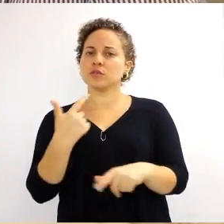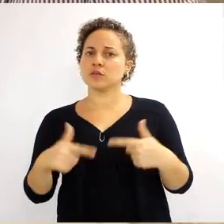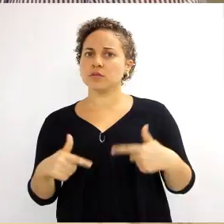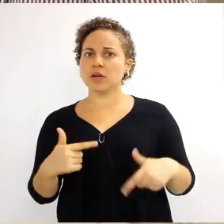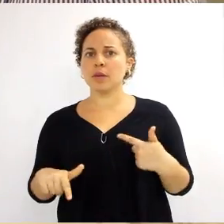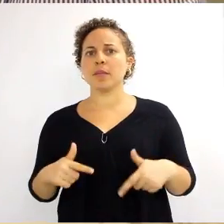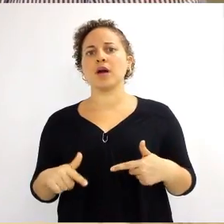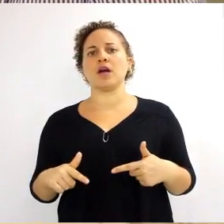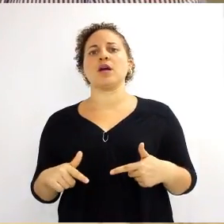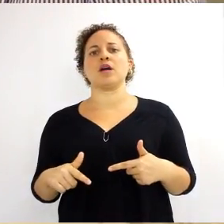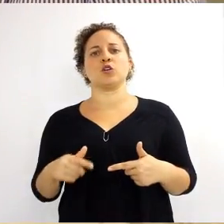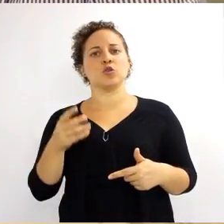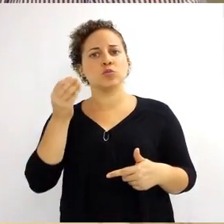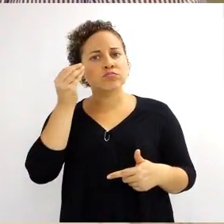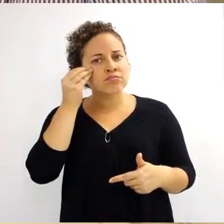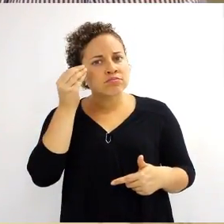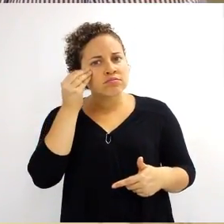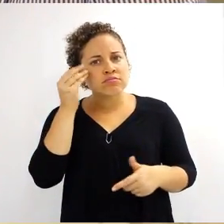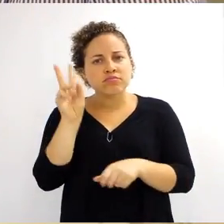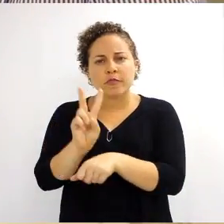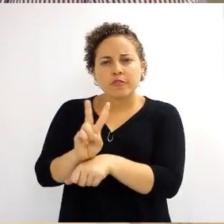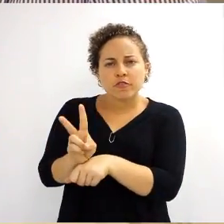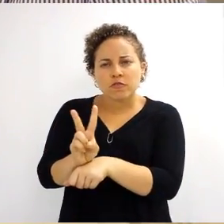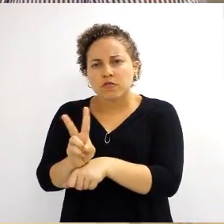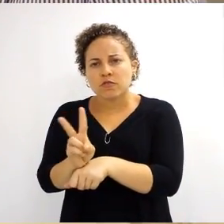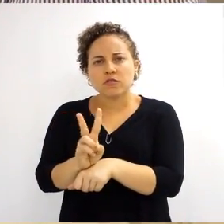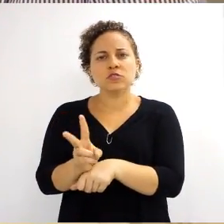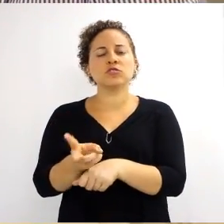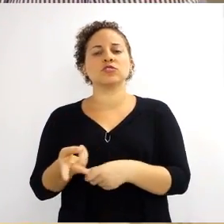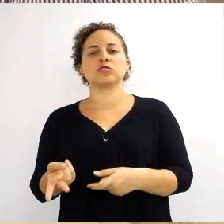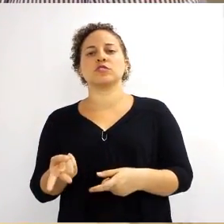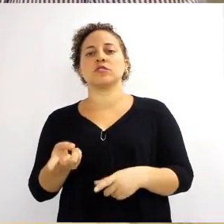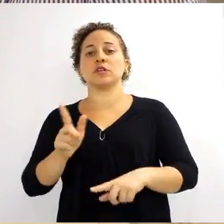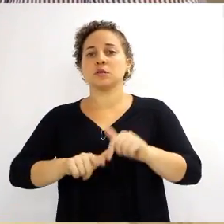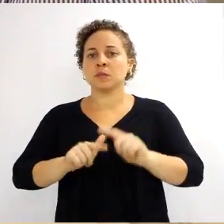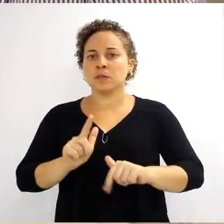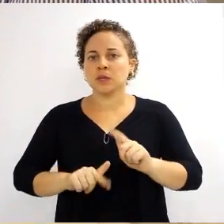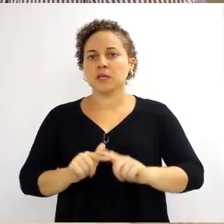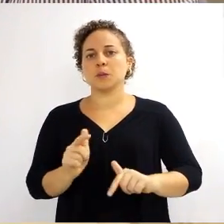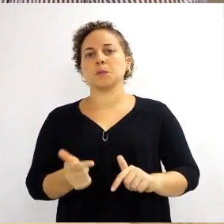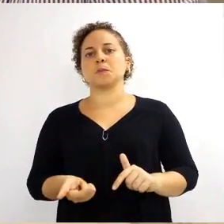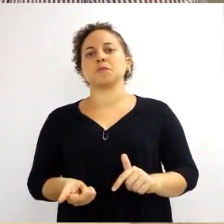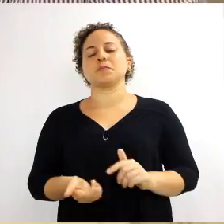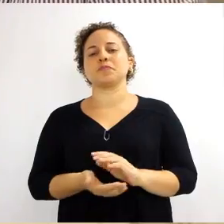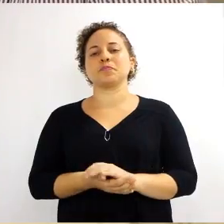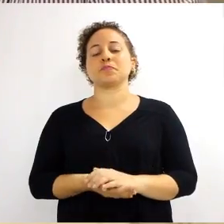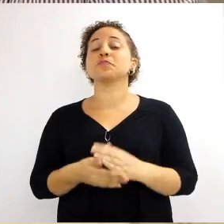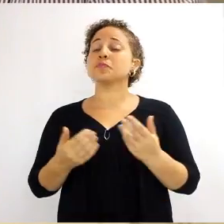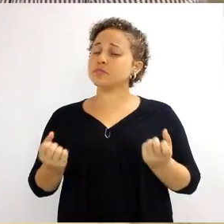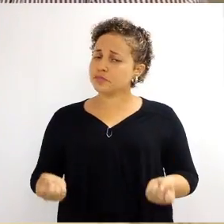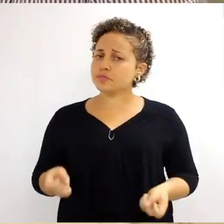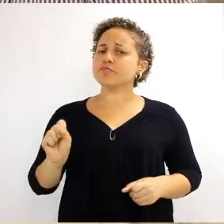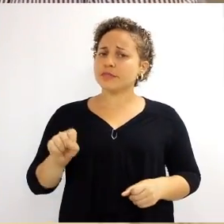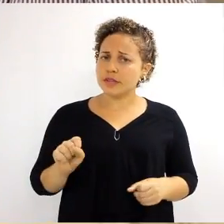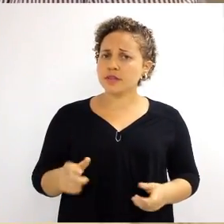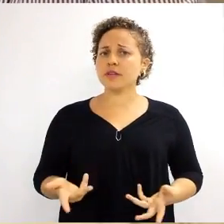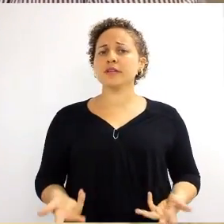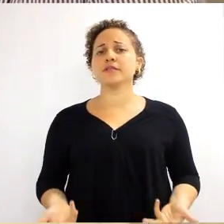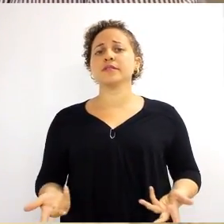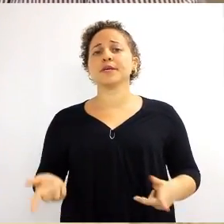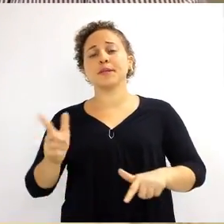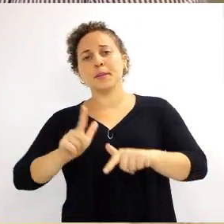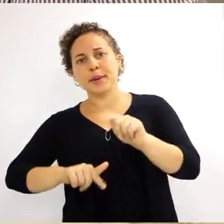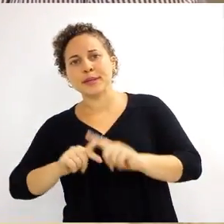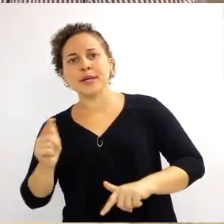envolve, também fiscaliza, visualiza essa disposição de cargas. Sim, tem cargas aqui, por exemplo, que ele é